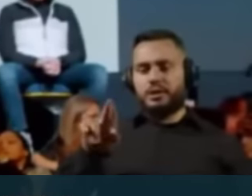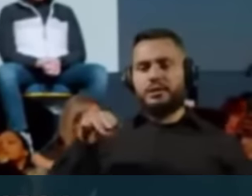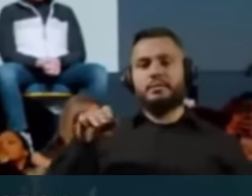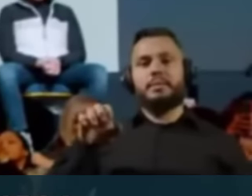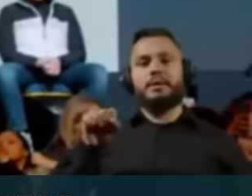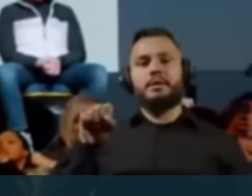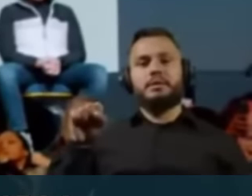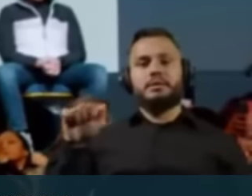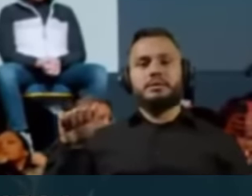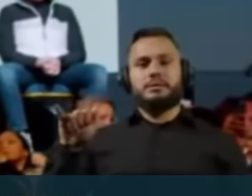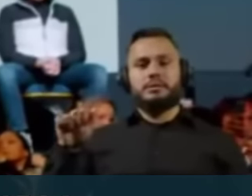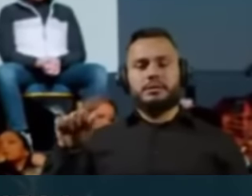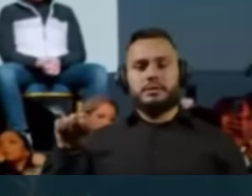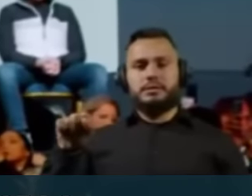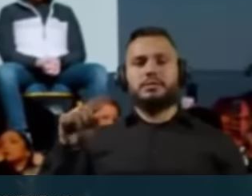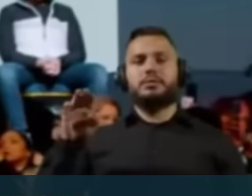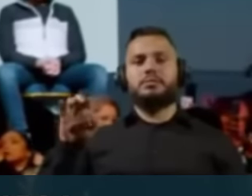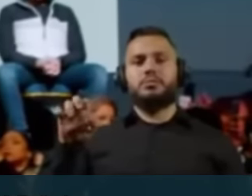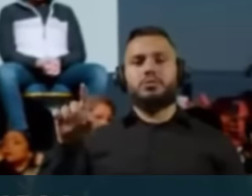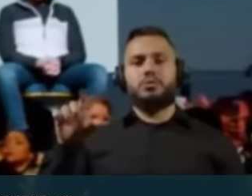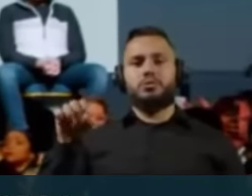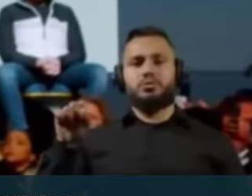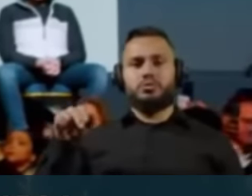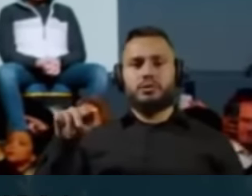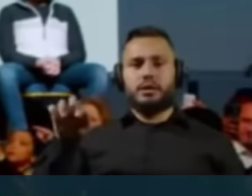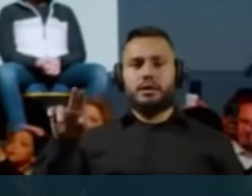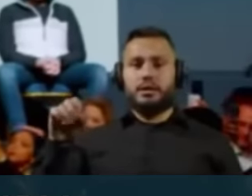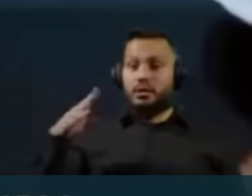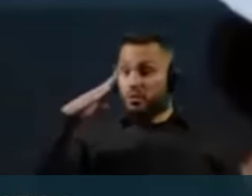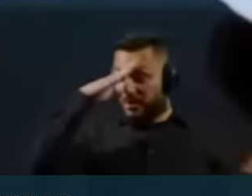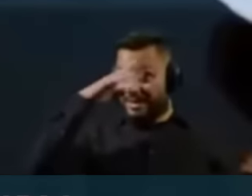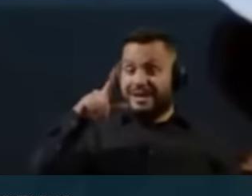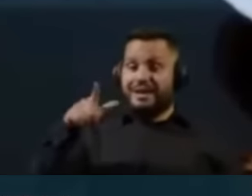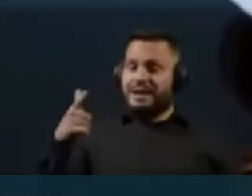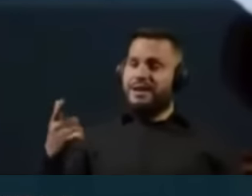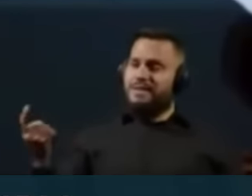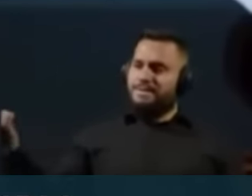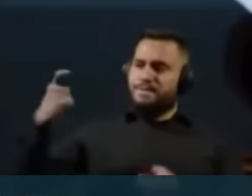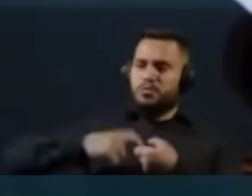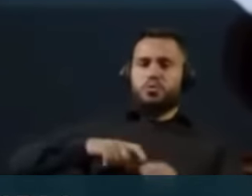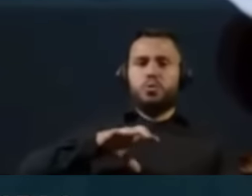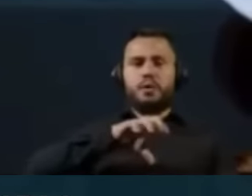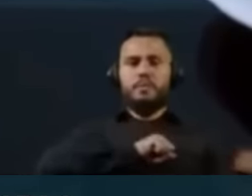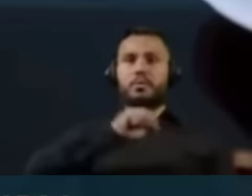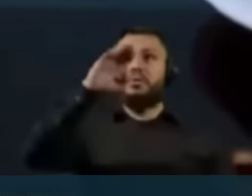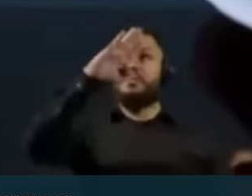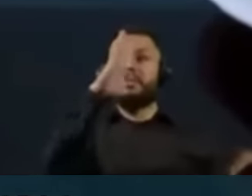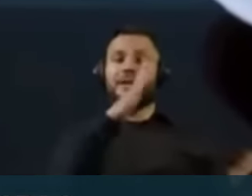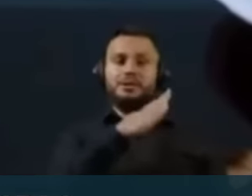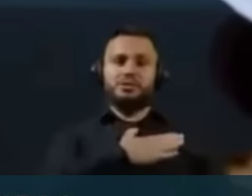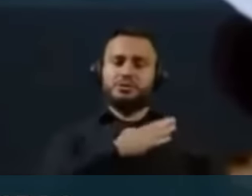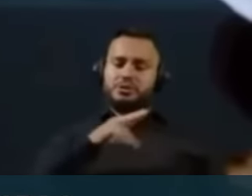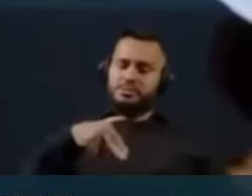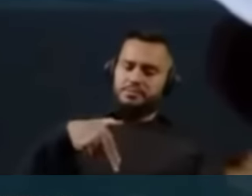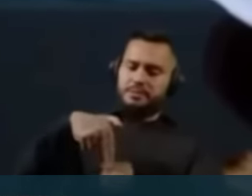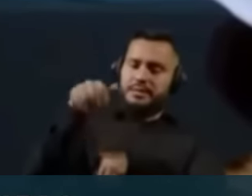este homem resgatou o amor, o patriotismo pela nossa nação. Tudo